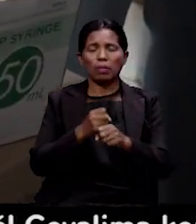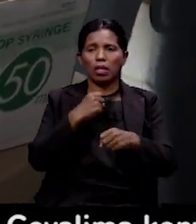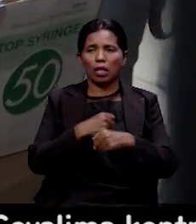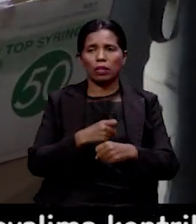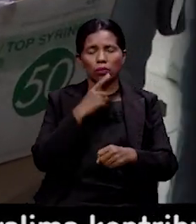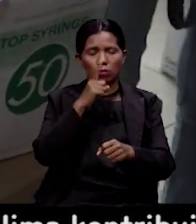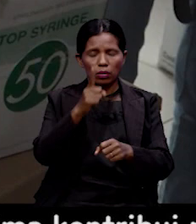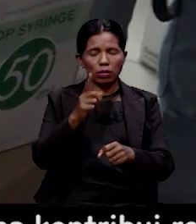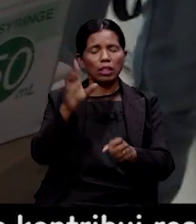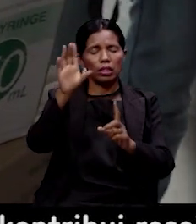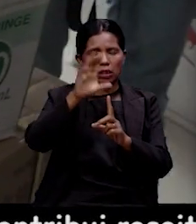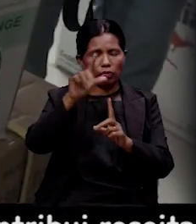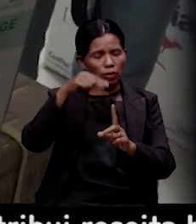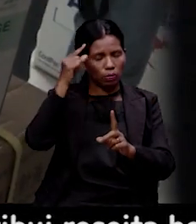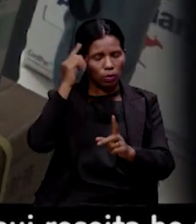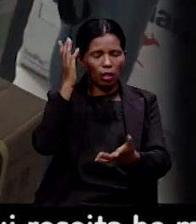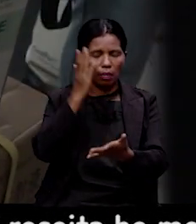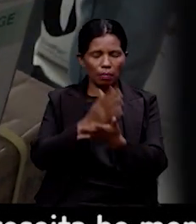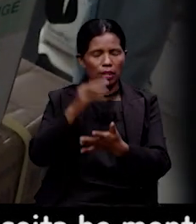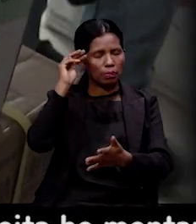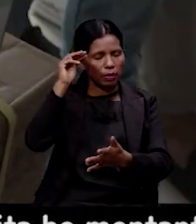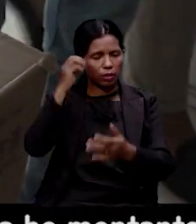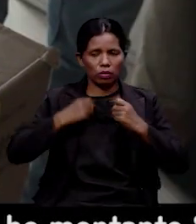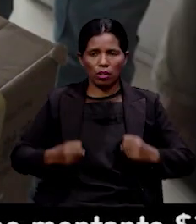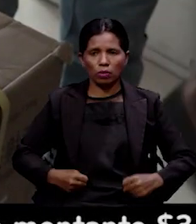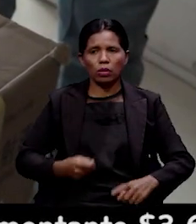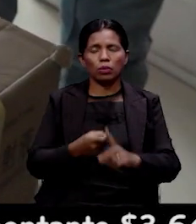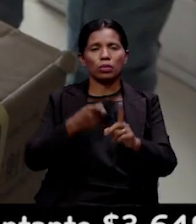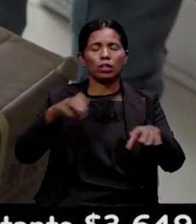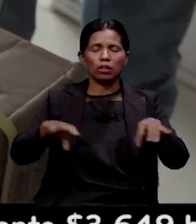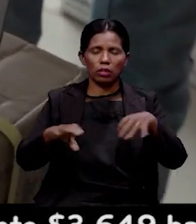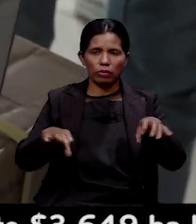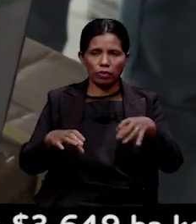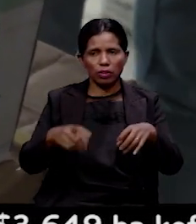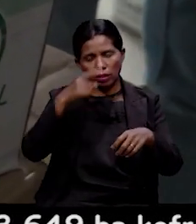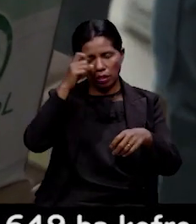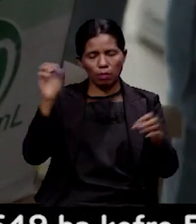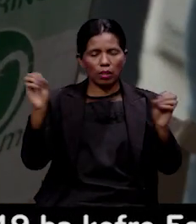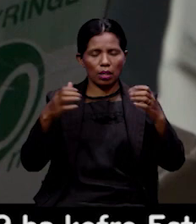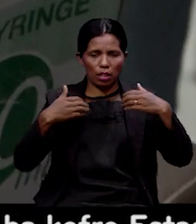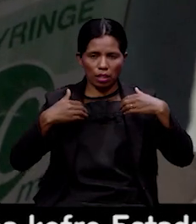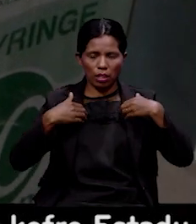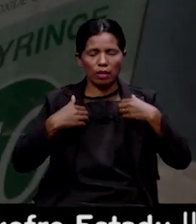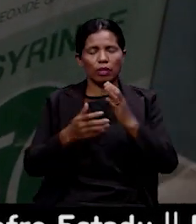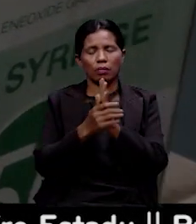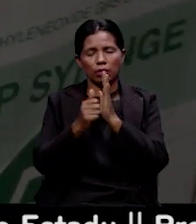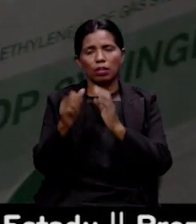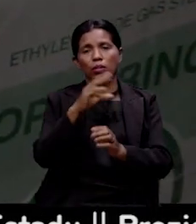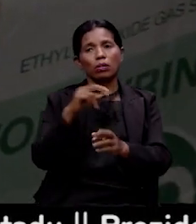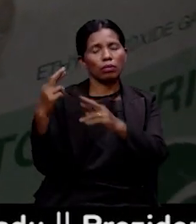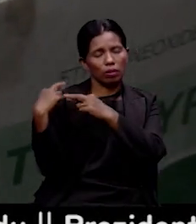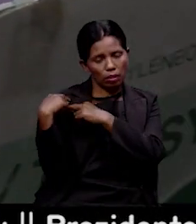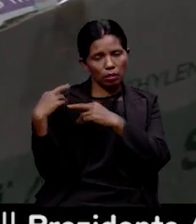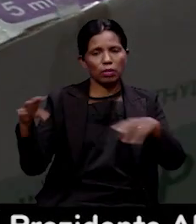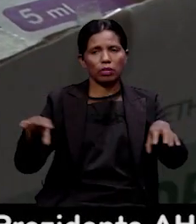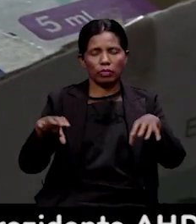chefe governo, decide exonera ministra Saúde russine cargo, tamba la incapacidade no responsabilidade mania serviço rasik.